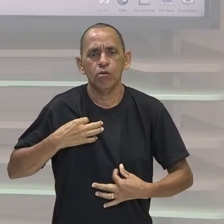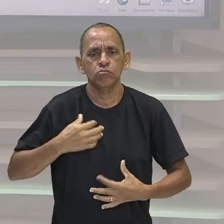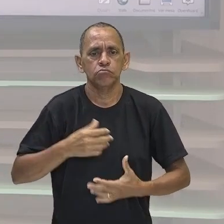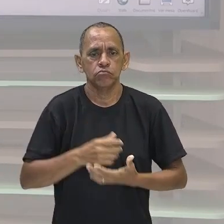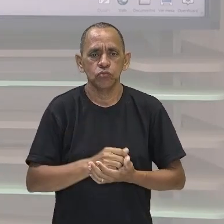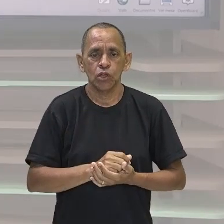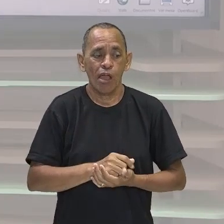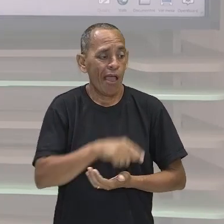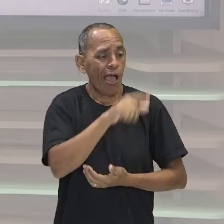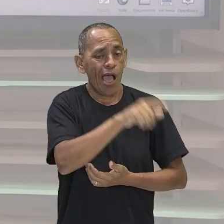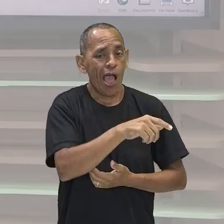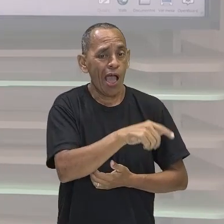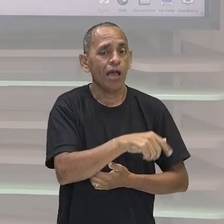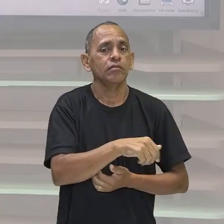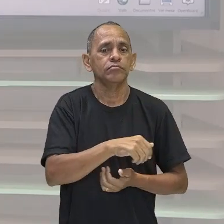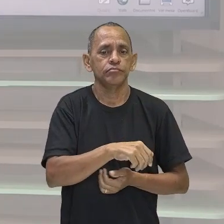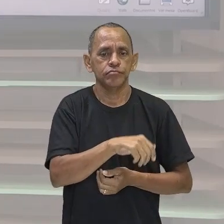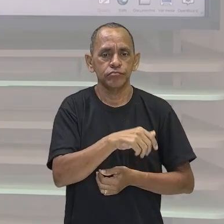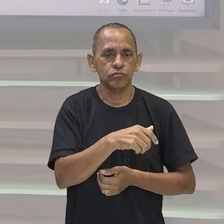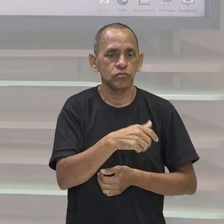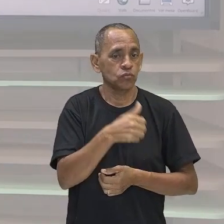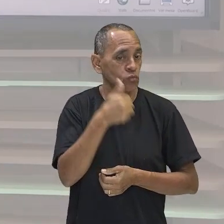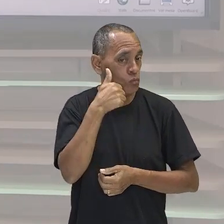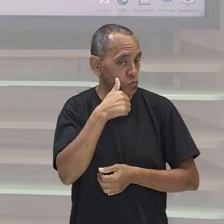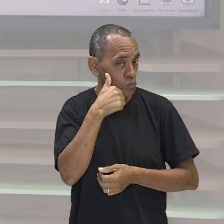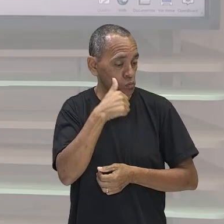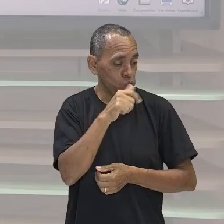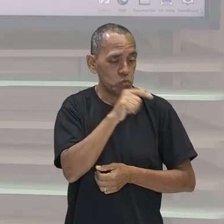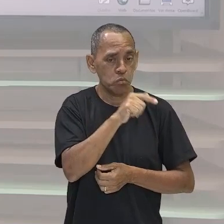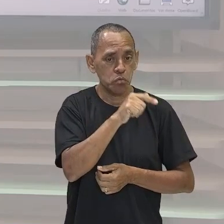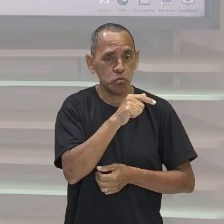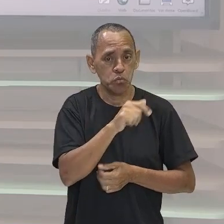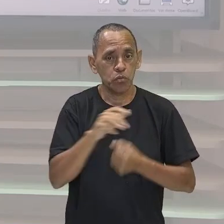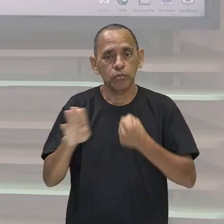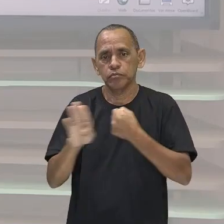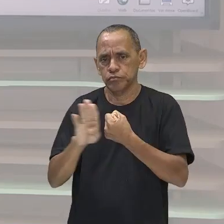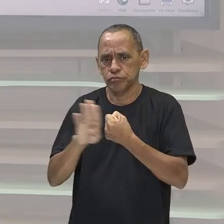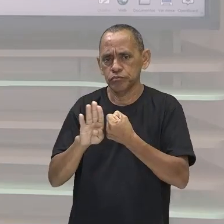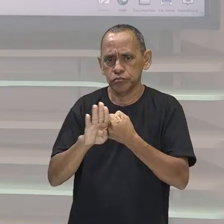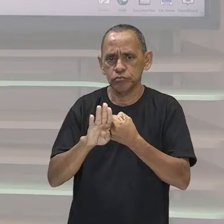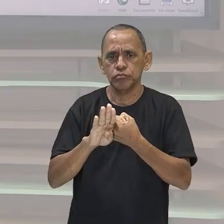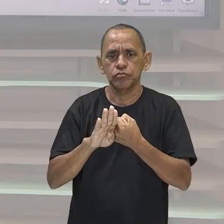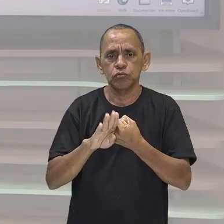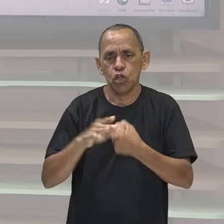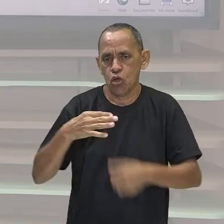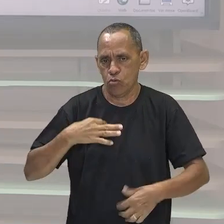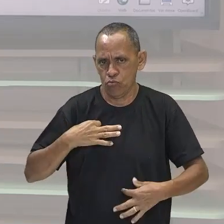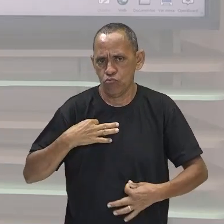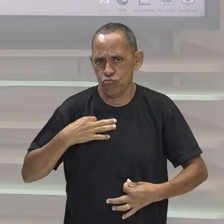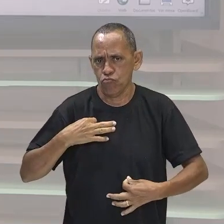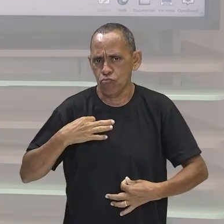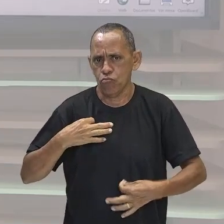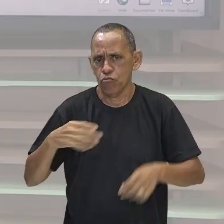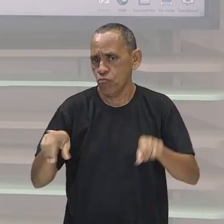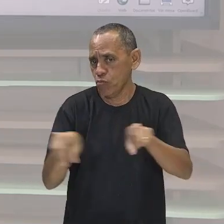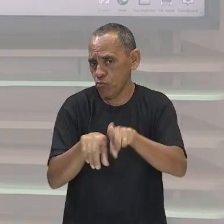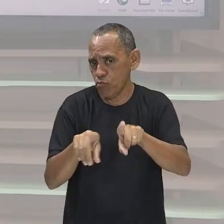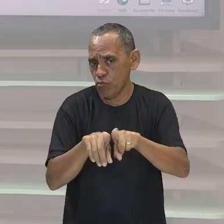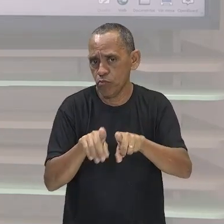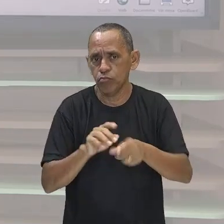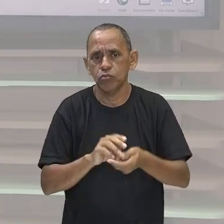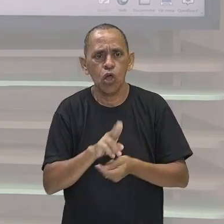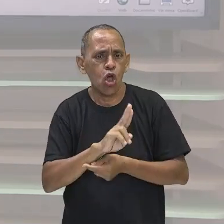substantivo também, a menina, ok? E blusa também é um substantivo, é um nome de algo, nome de